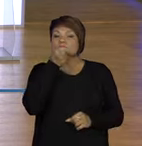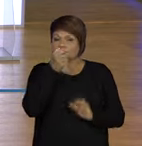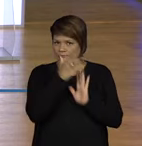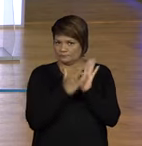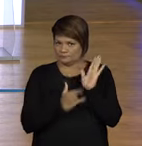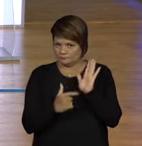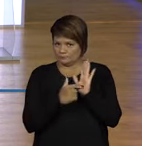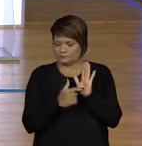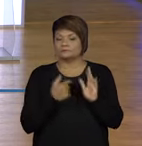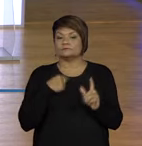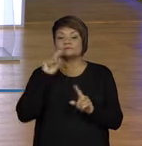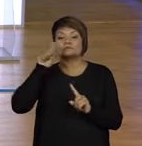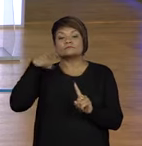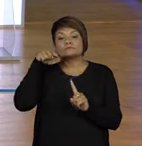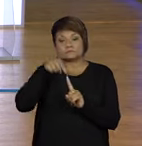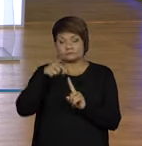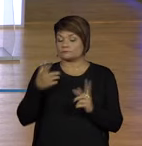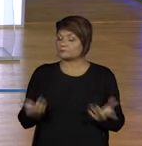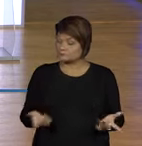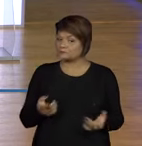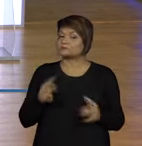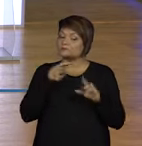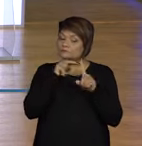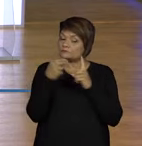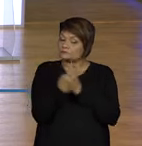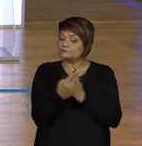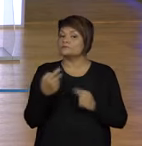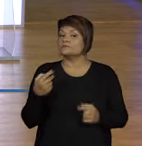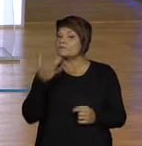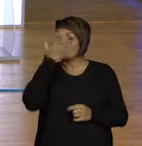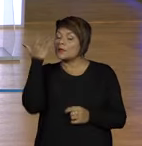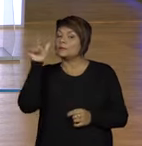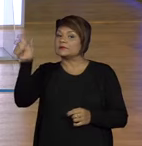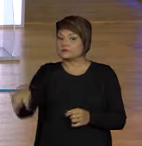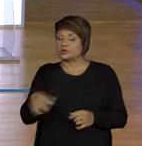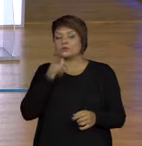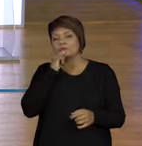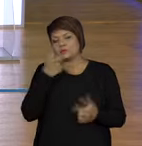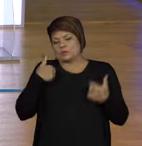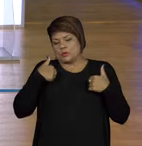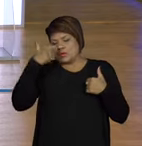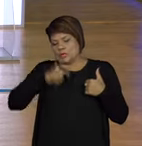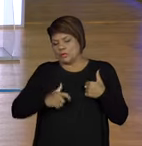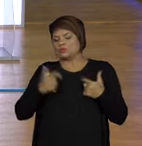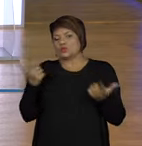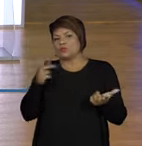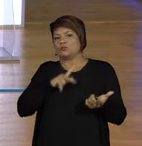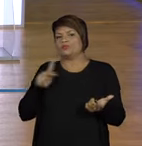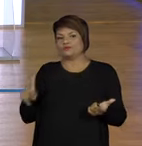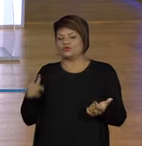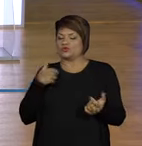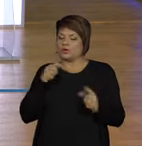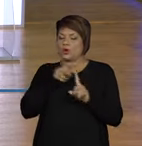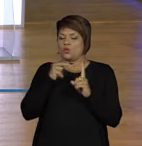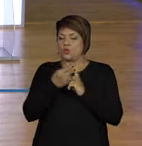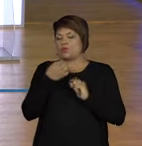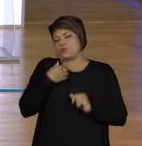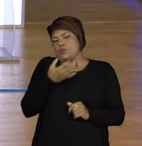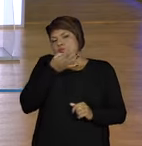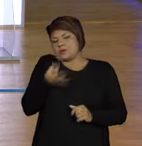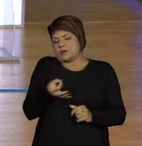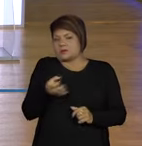da pessoa, a opinião da pessoa. Às vezes a pessoa é um profissional, por exemplo, eu sou a professora, eu vou trazer o meu ponto de vista